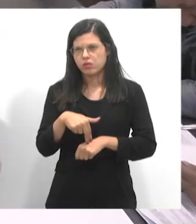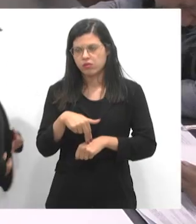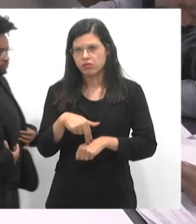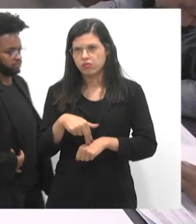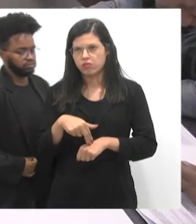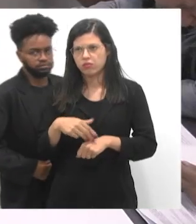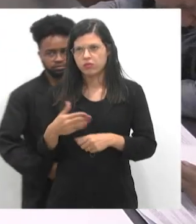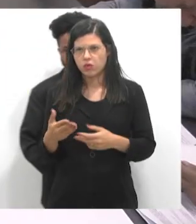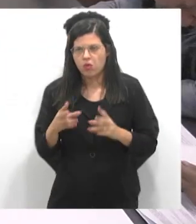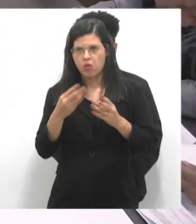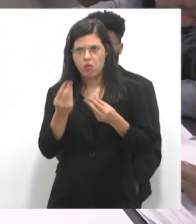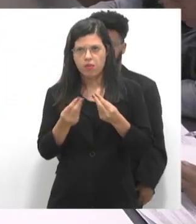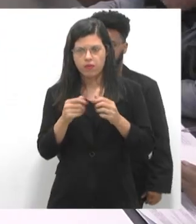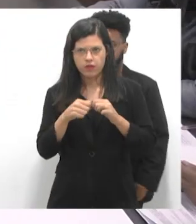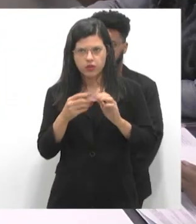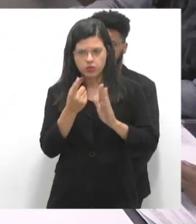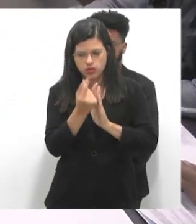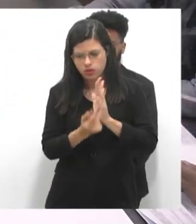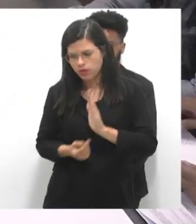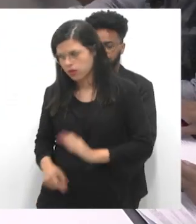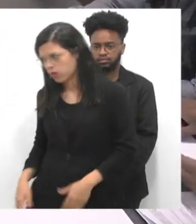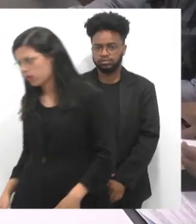como você faz orçamento, a